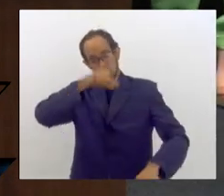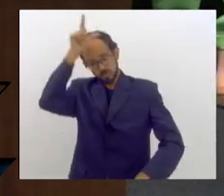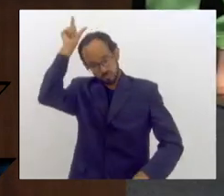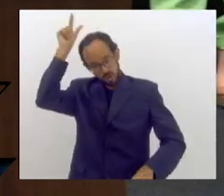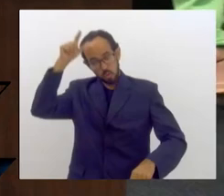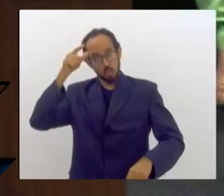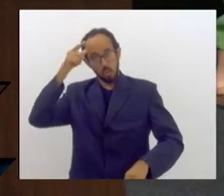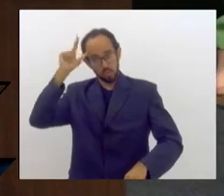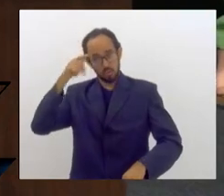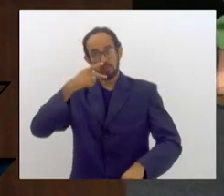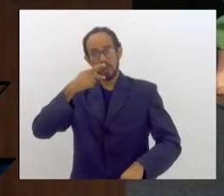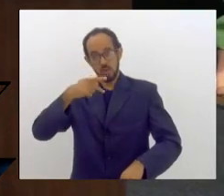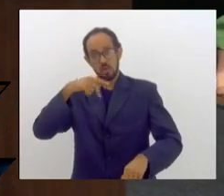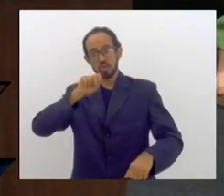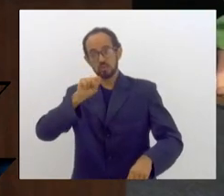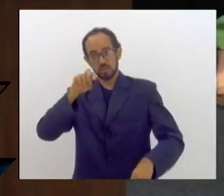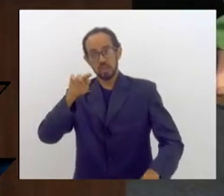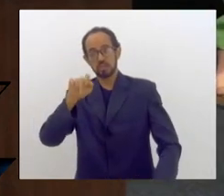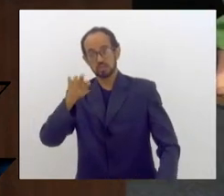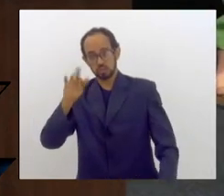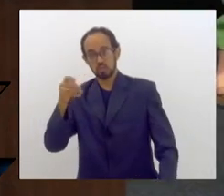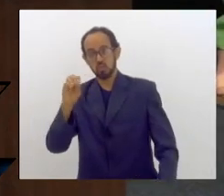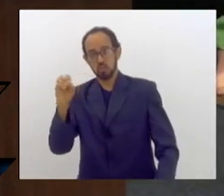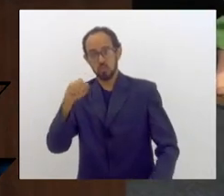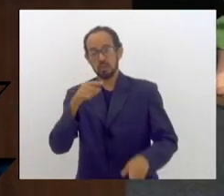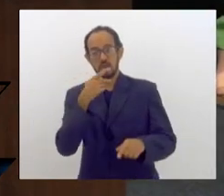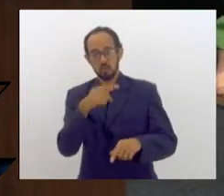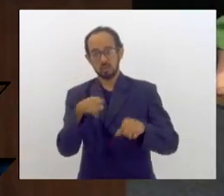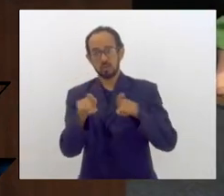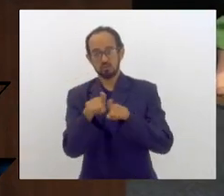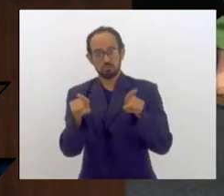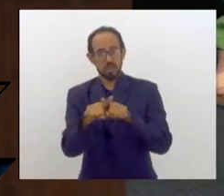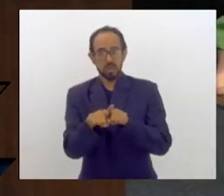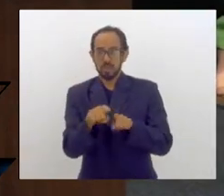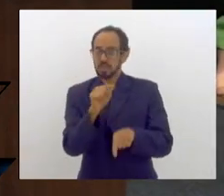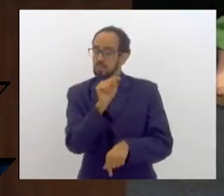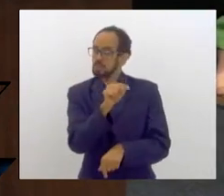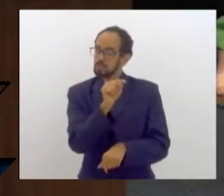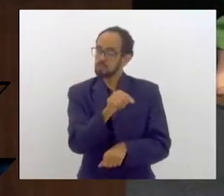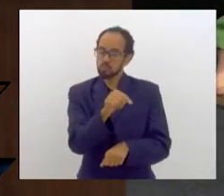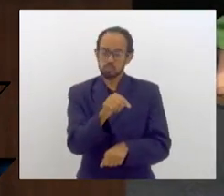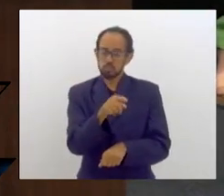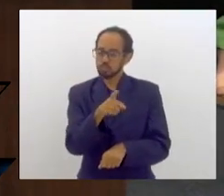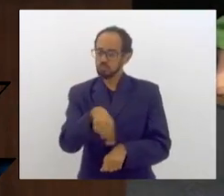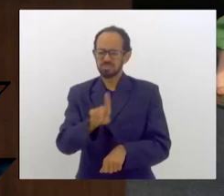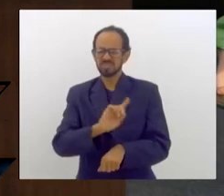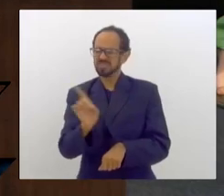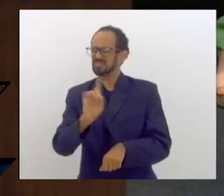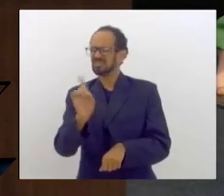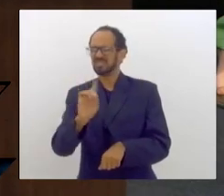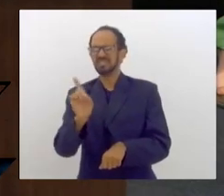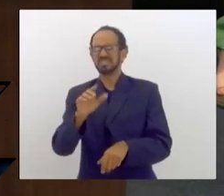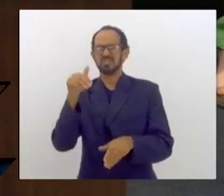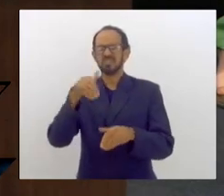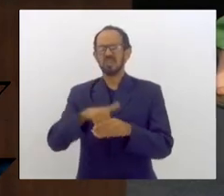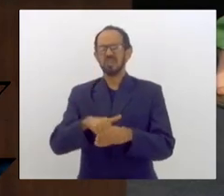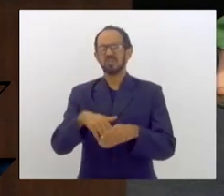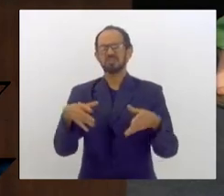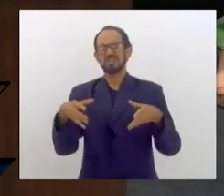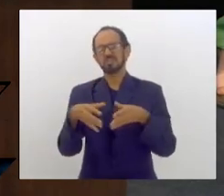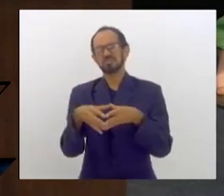deputado Serginho reafirmou, isso nem deveria vir aqui, passar pelas comissões, deveria ter um